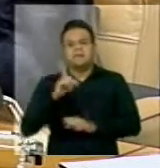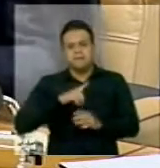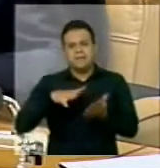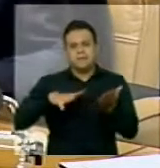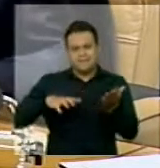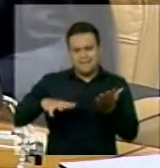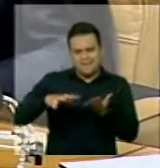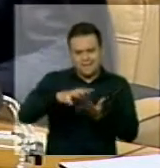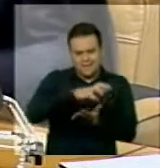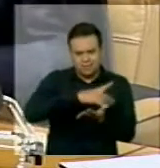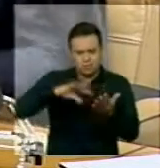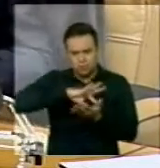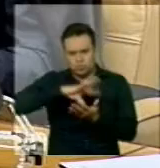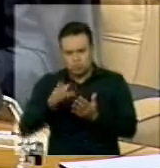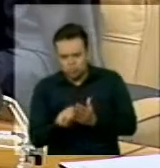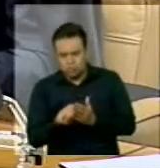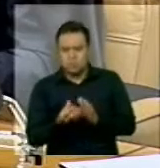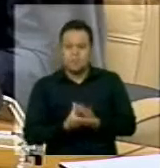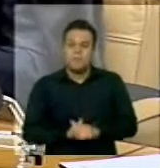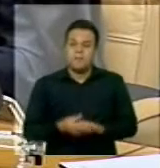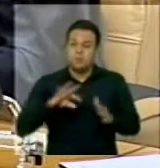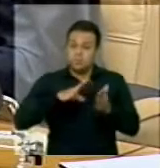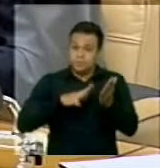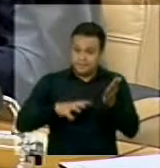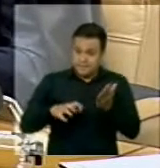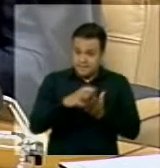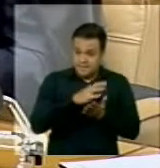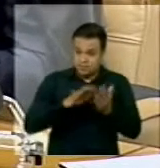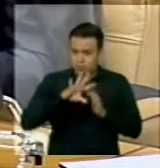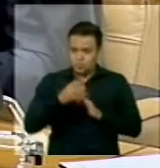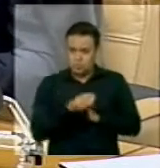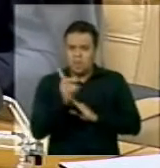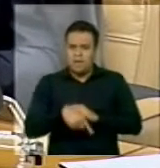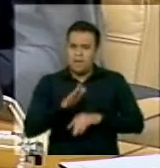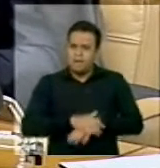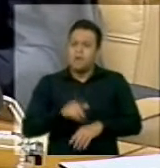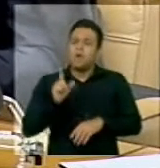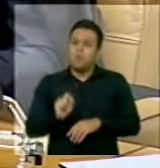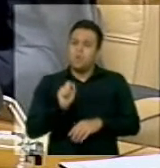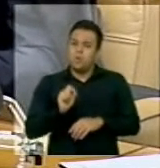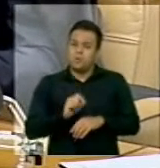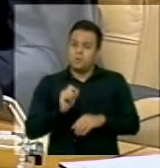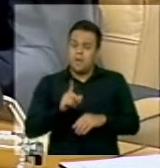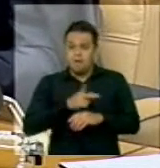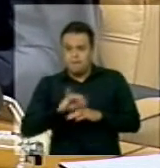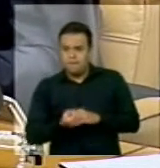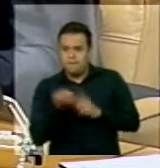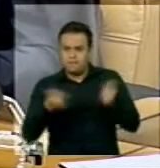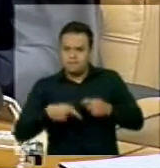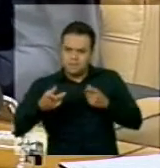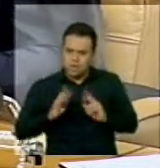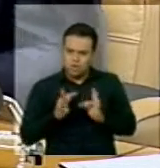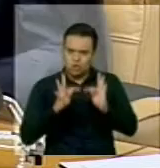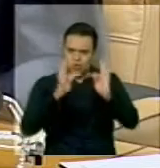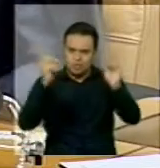dados sustenta a União. Estão sendo trabalhados como ferramentas de tecnologia que